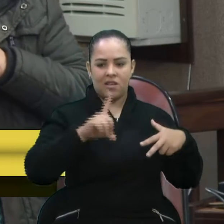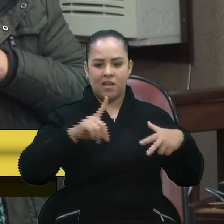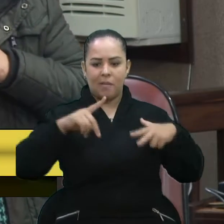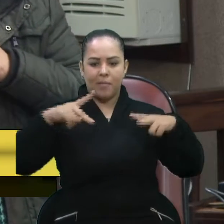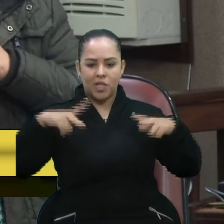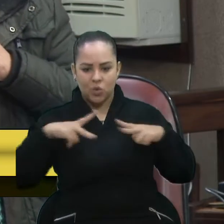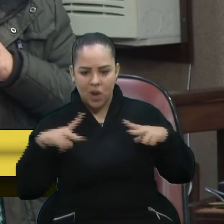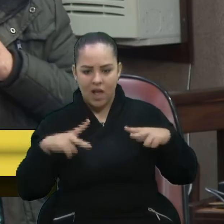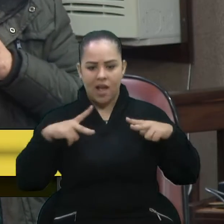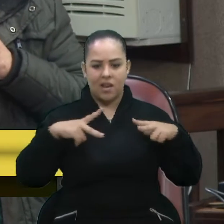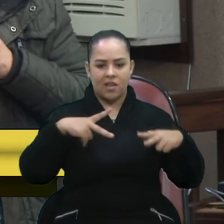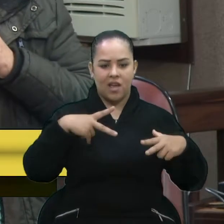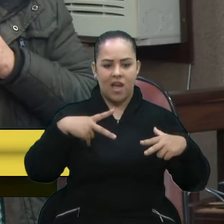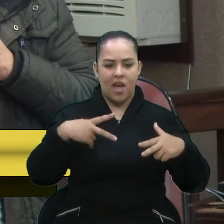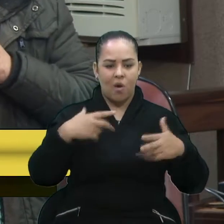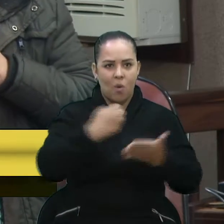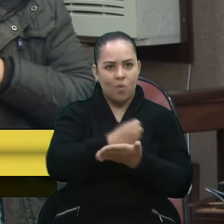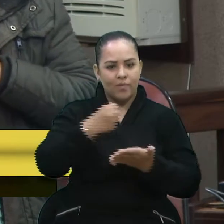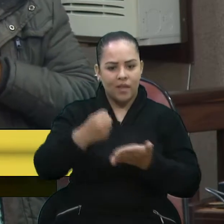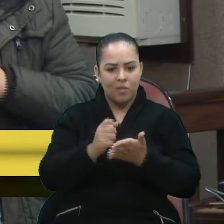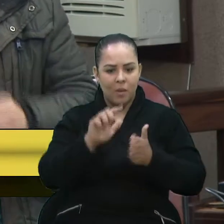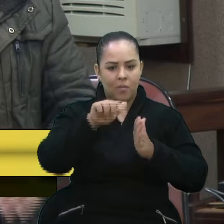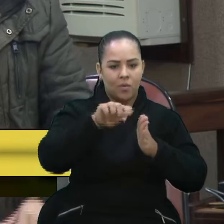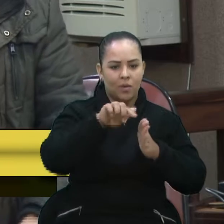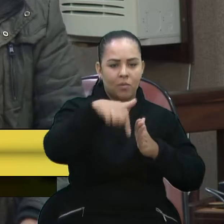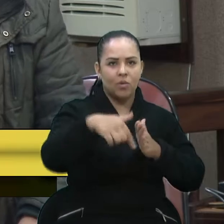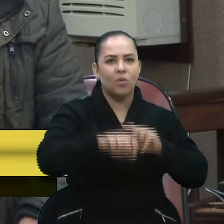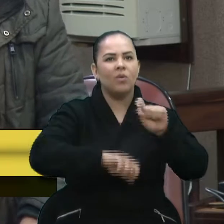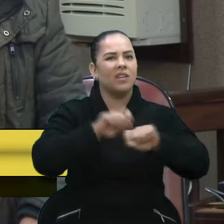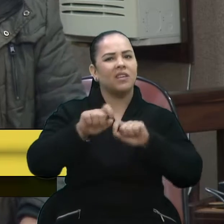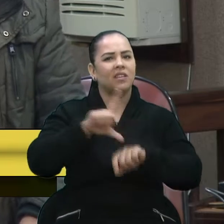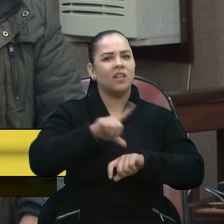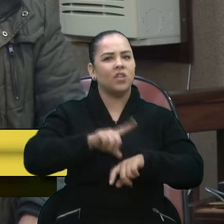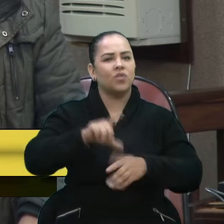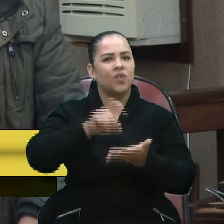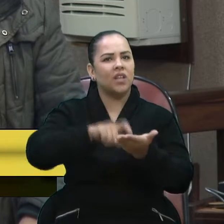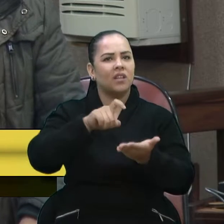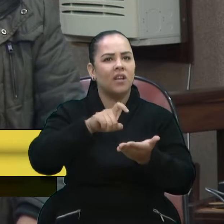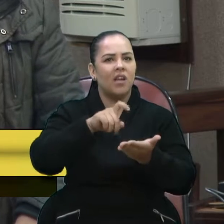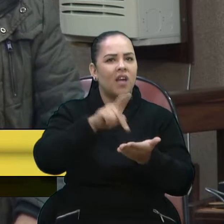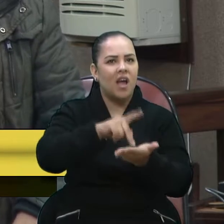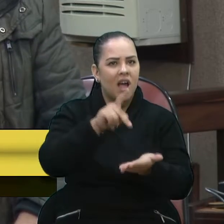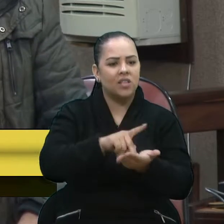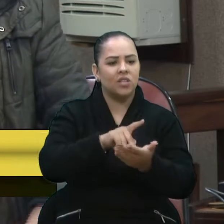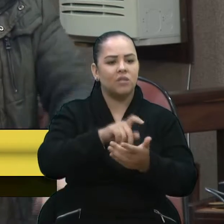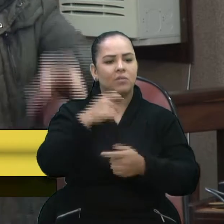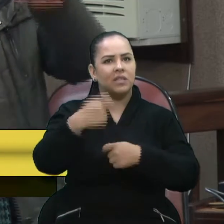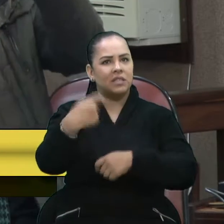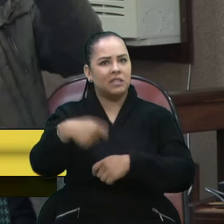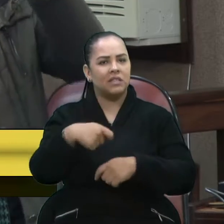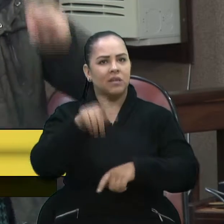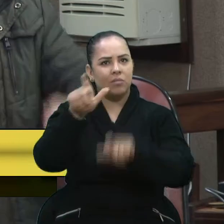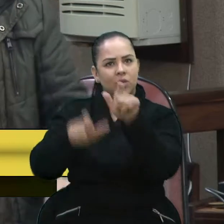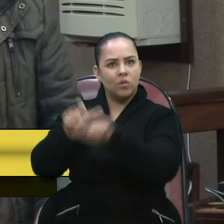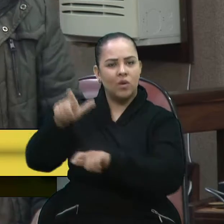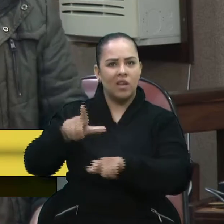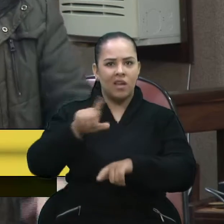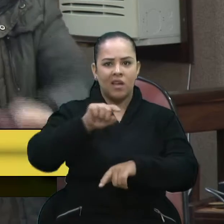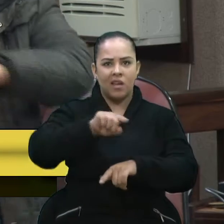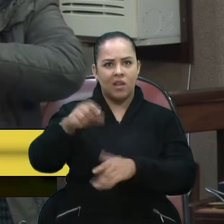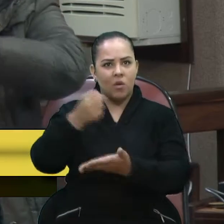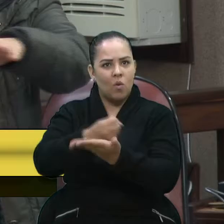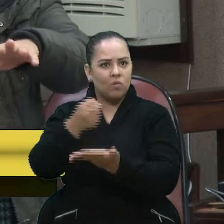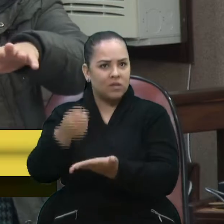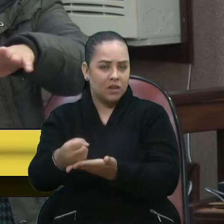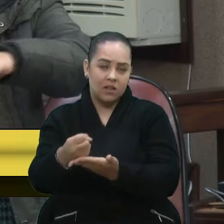a subcontratação, quais são as verdadeiras necessidades dessas pessoas? Será que aquele que contrata o principal, e não